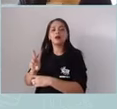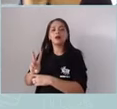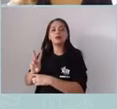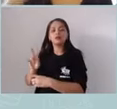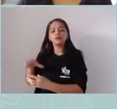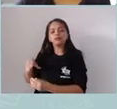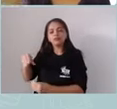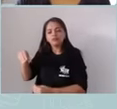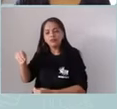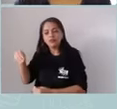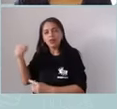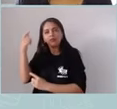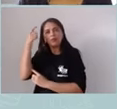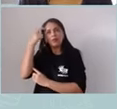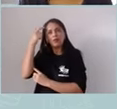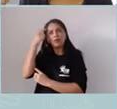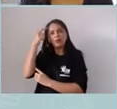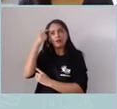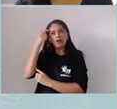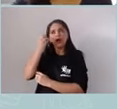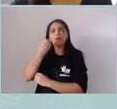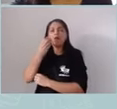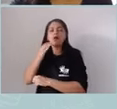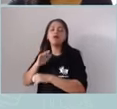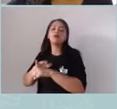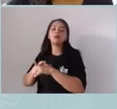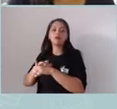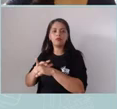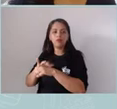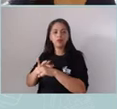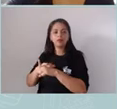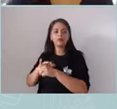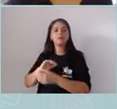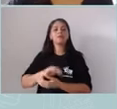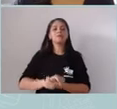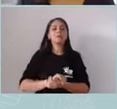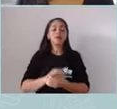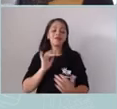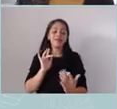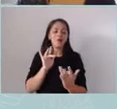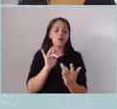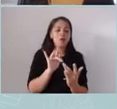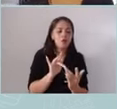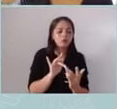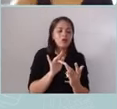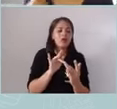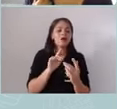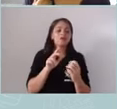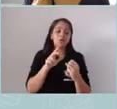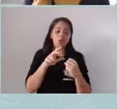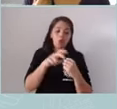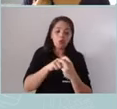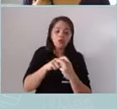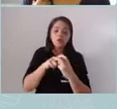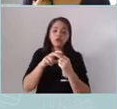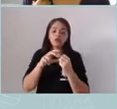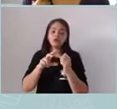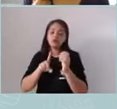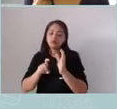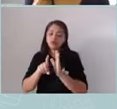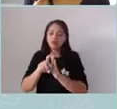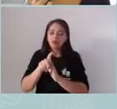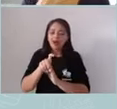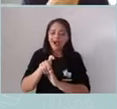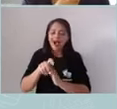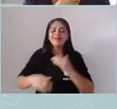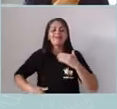memória. E aí, quando a gente tiver contato com o antígeno, né, com o vírus ou a bactéria de verdade, aí a gente já tem